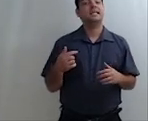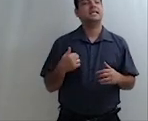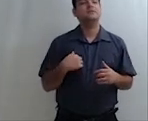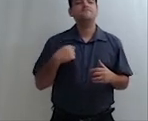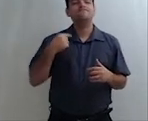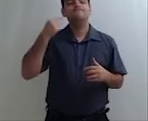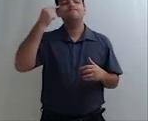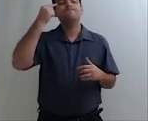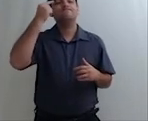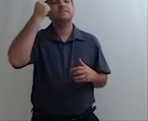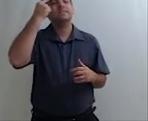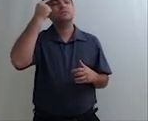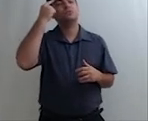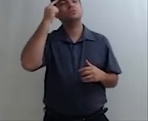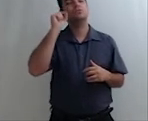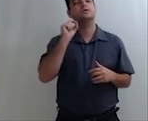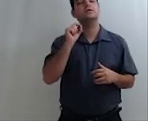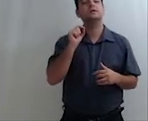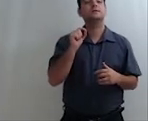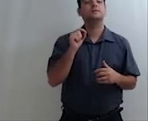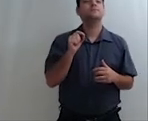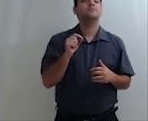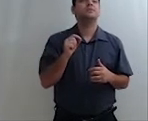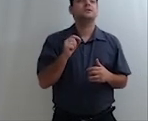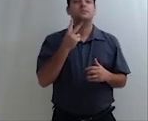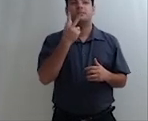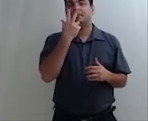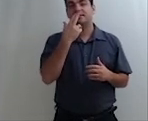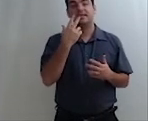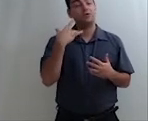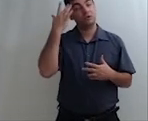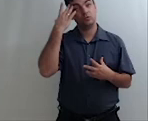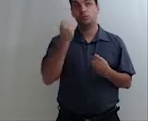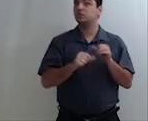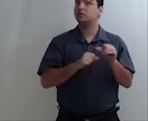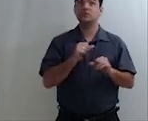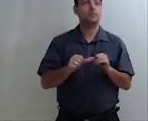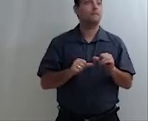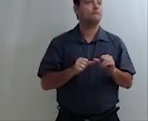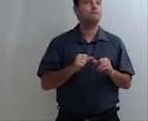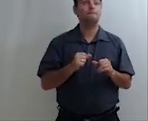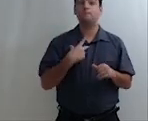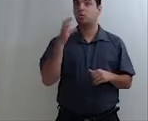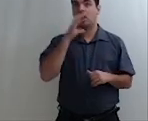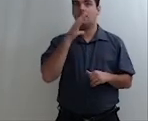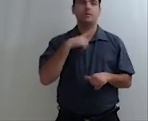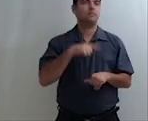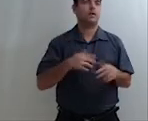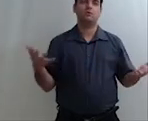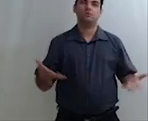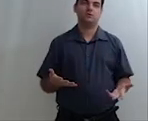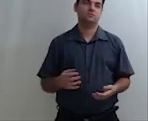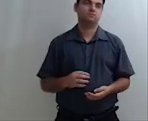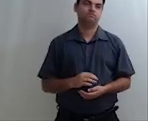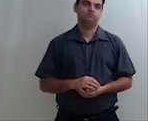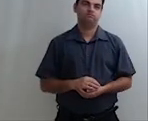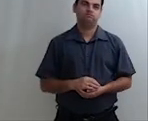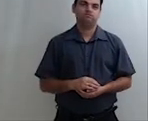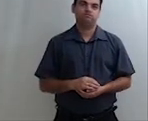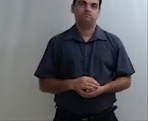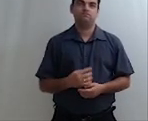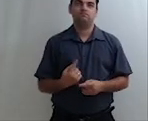considerei que seria uma mudança muito radical para o momento nós tínhamos uma